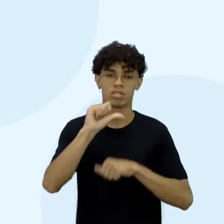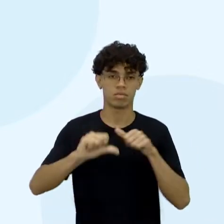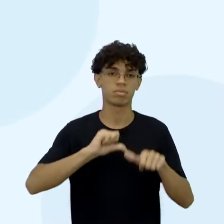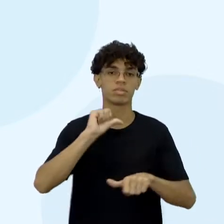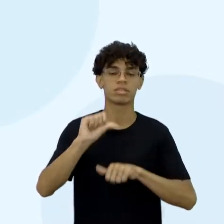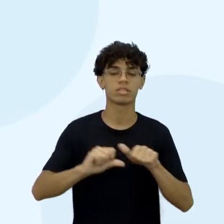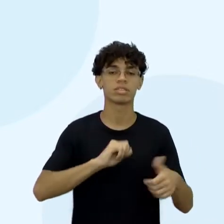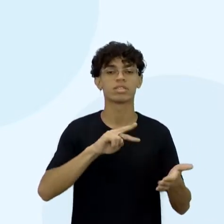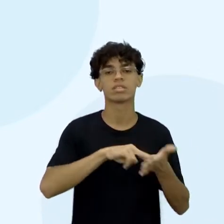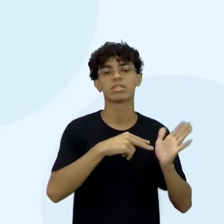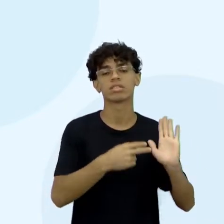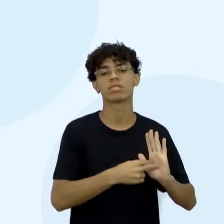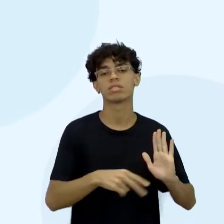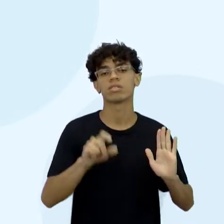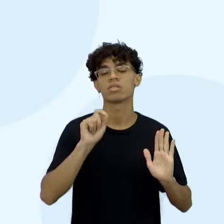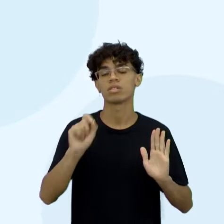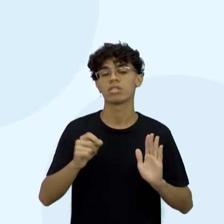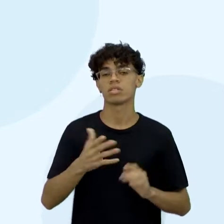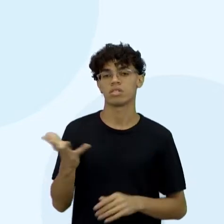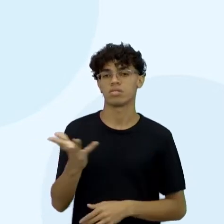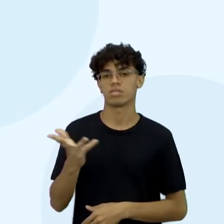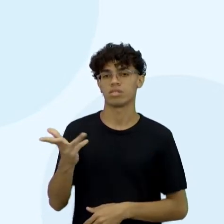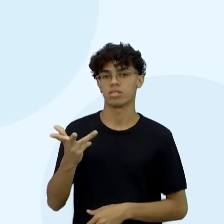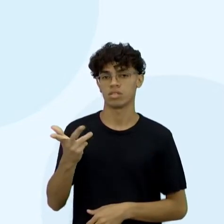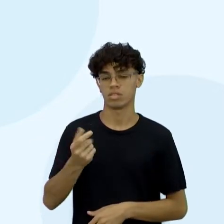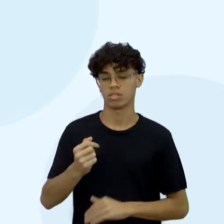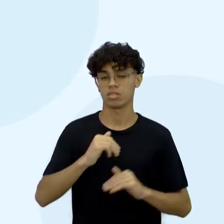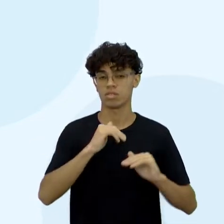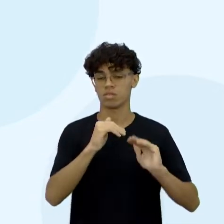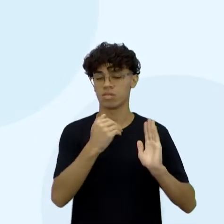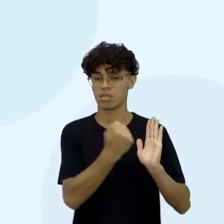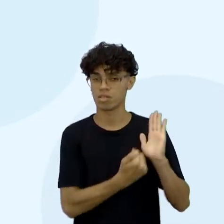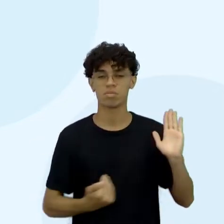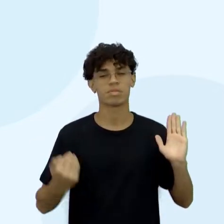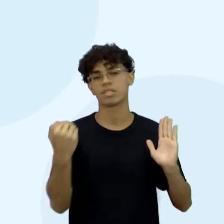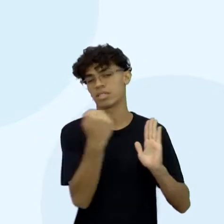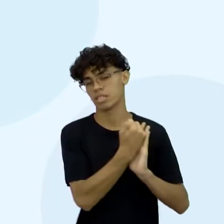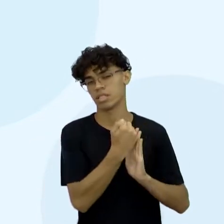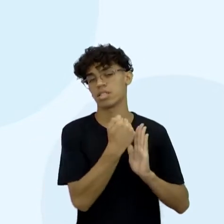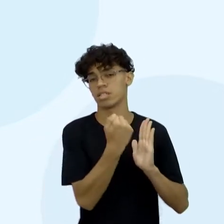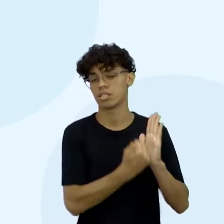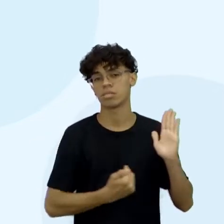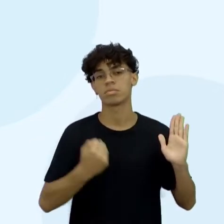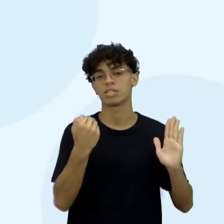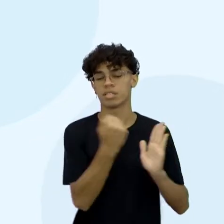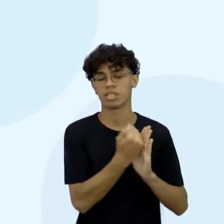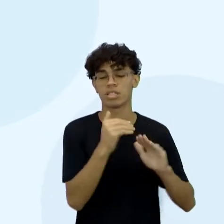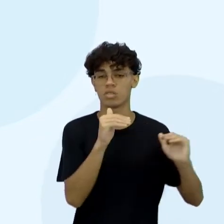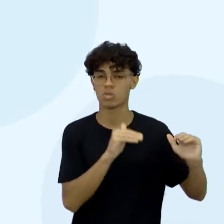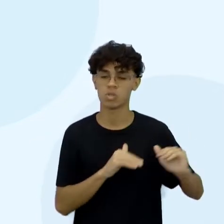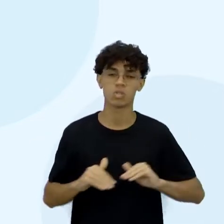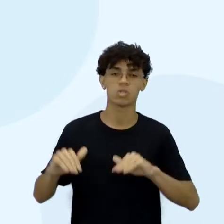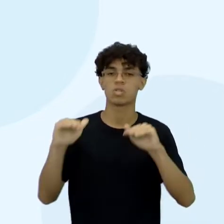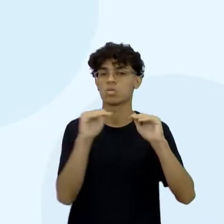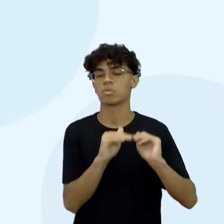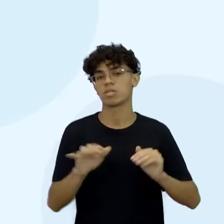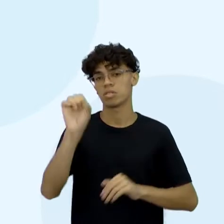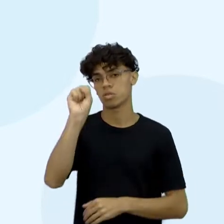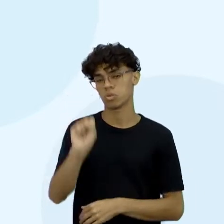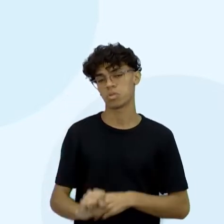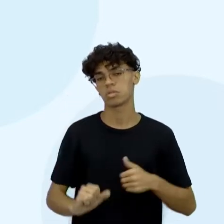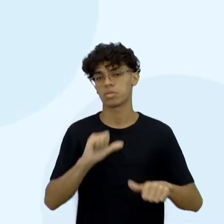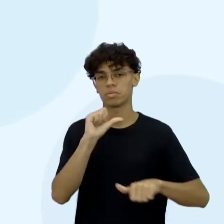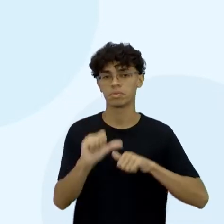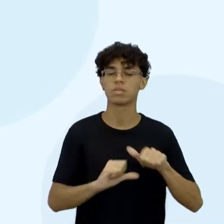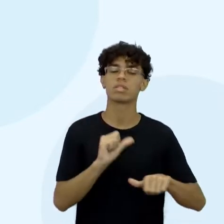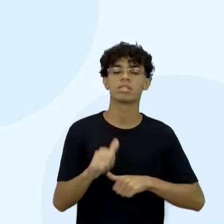O que significa isso? Que a velocidade vai aumentar, mas não é de qualquer jeito, tá? Ela vai aumentando sempre igualmente. A cada segundo que passa,